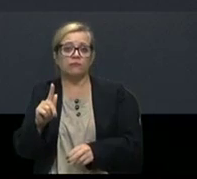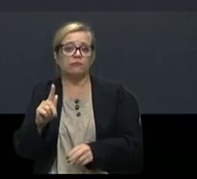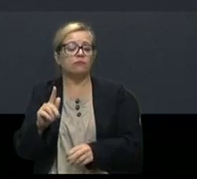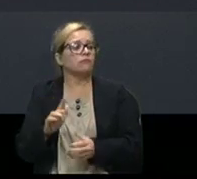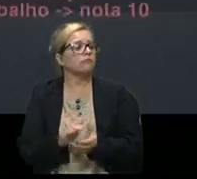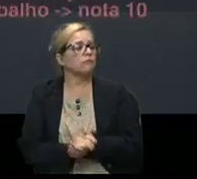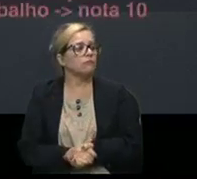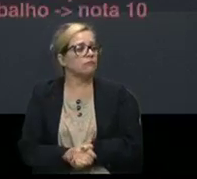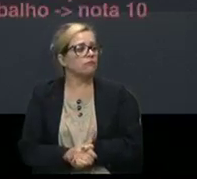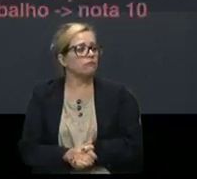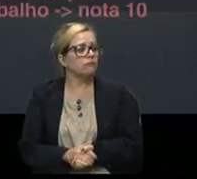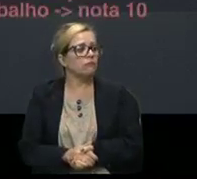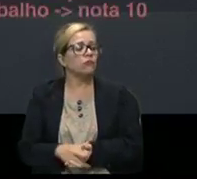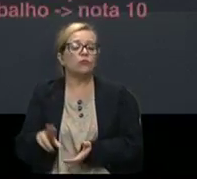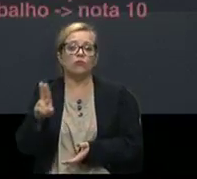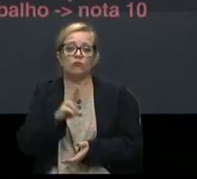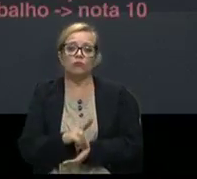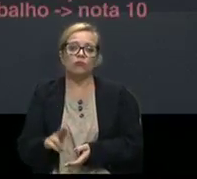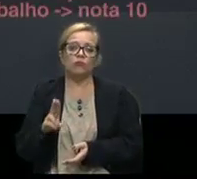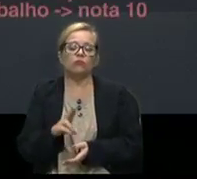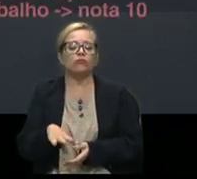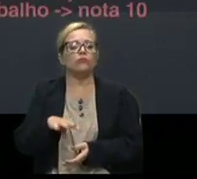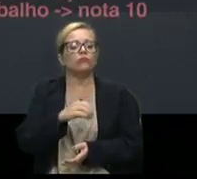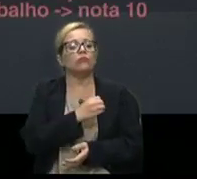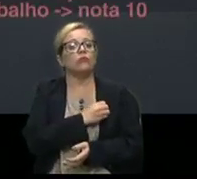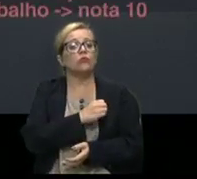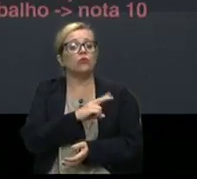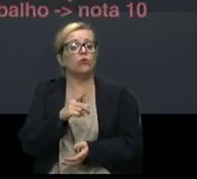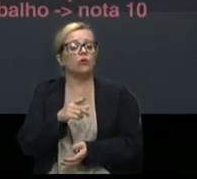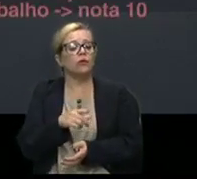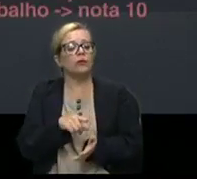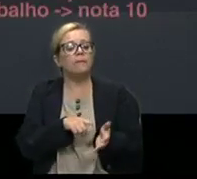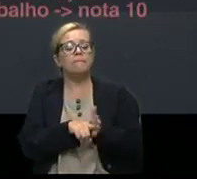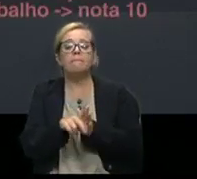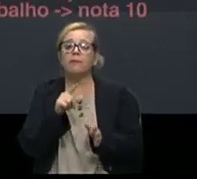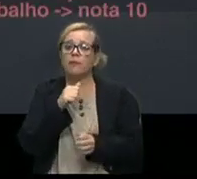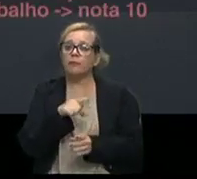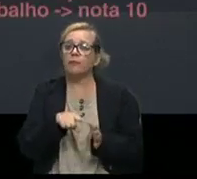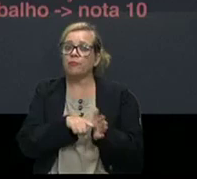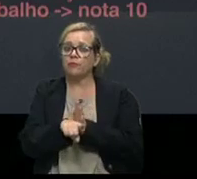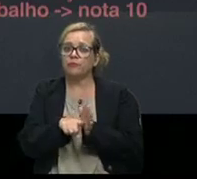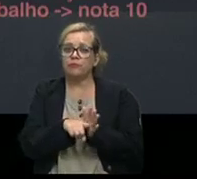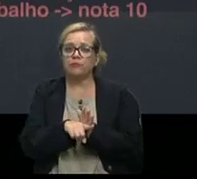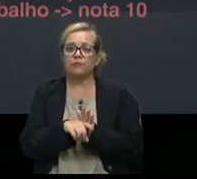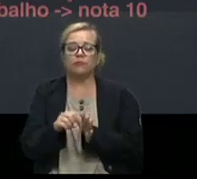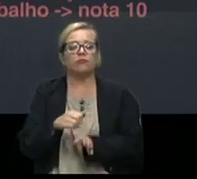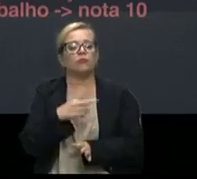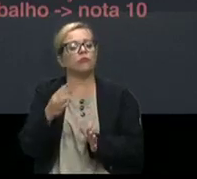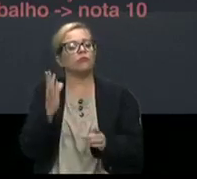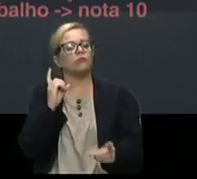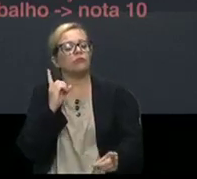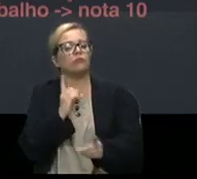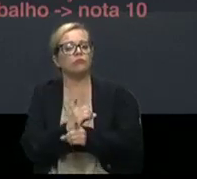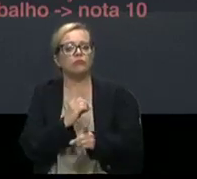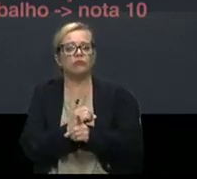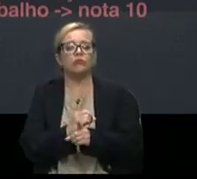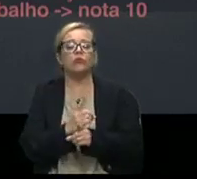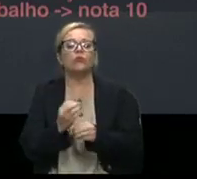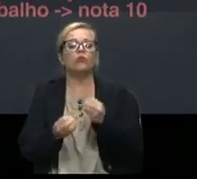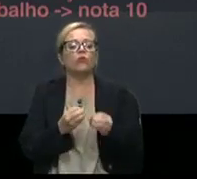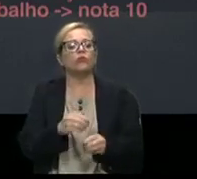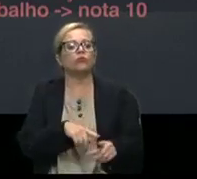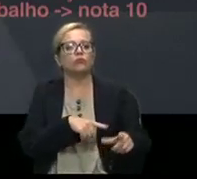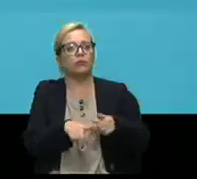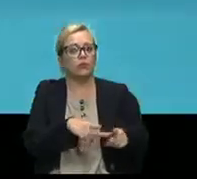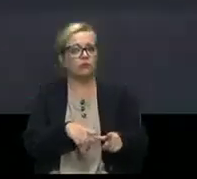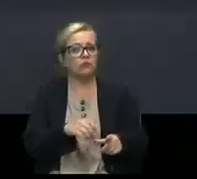Então, foi só aplicar na equação a nota atribuída pelo funcionário à remuneração, para se chegar à nota das condições de